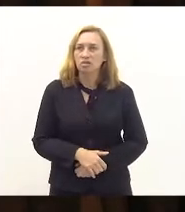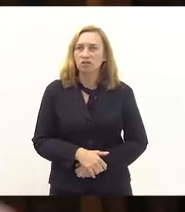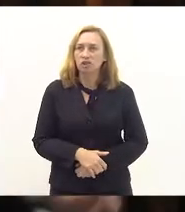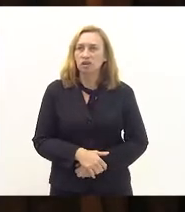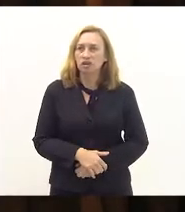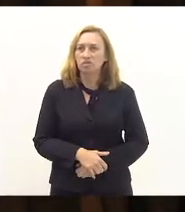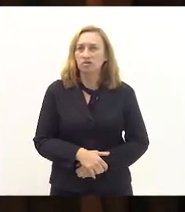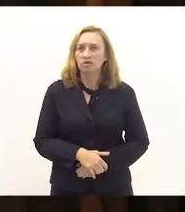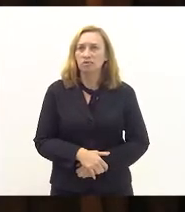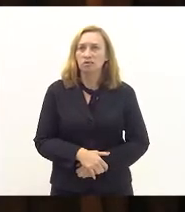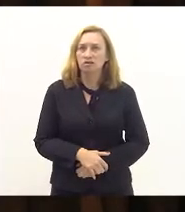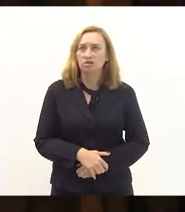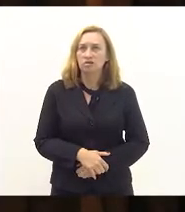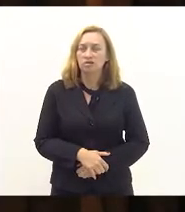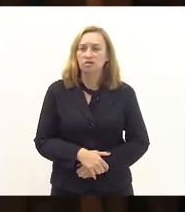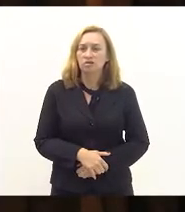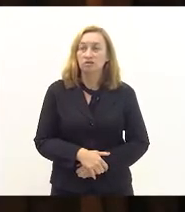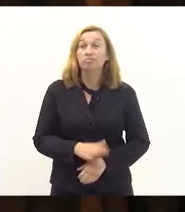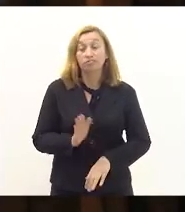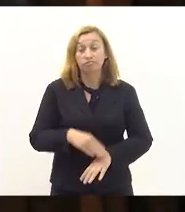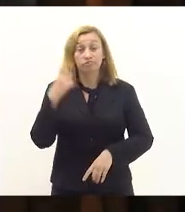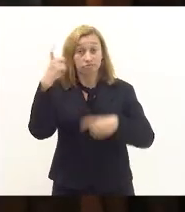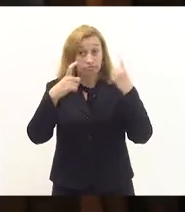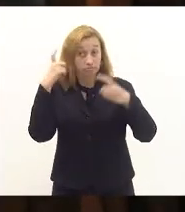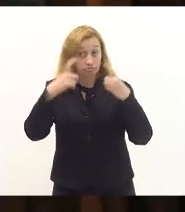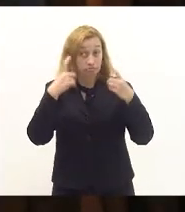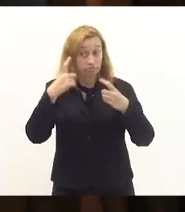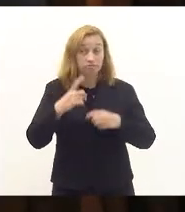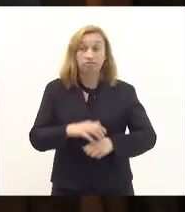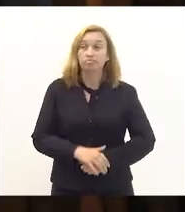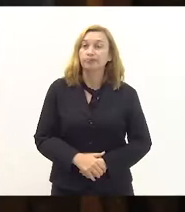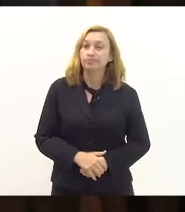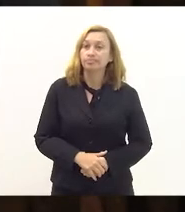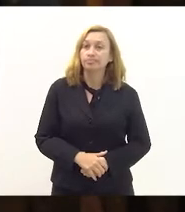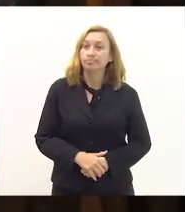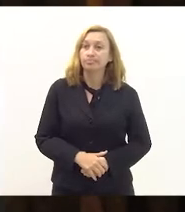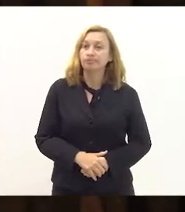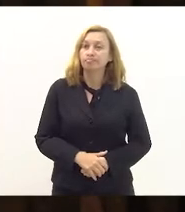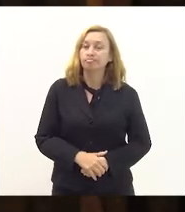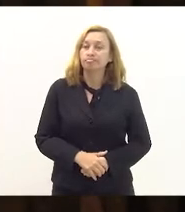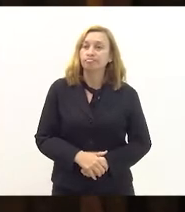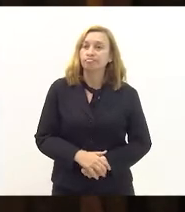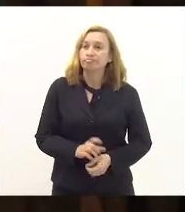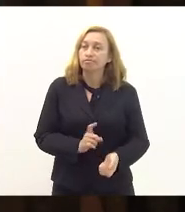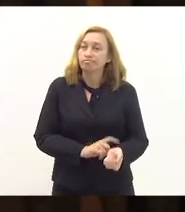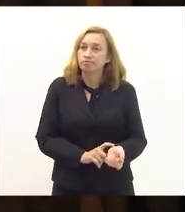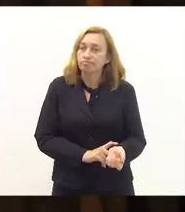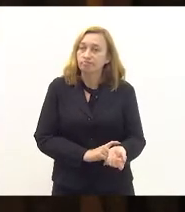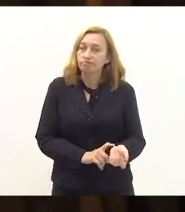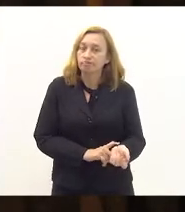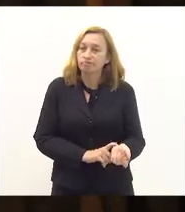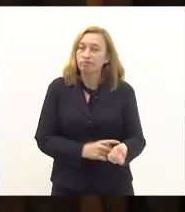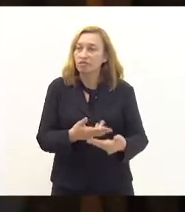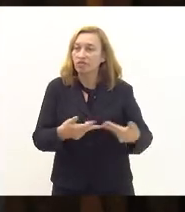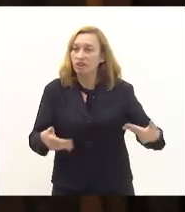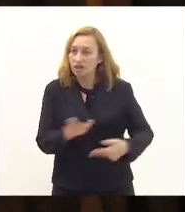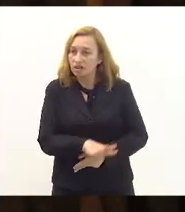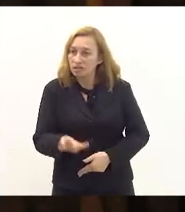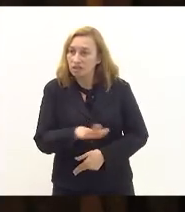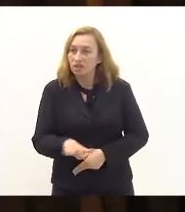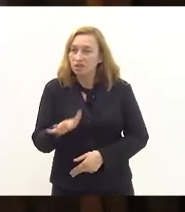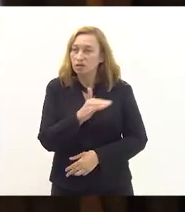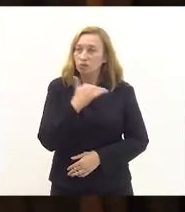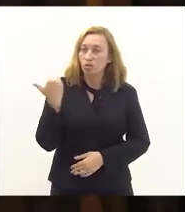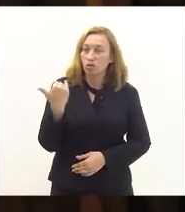E mais preocupado ele ficaria, mais revoltado com a quantidade de crianças que têm